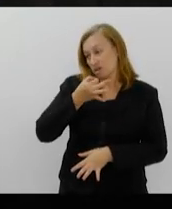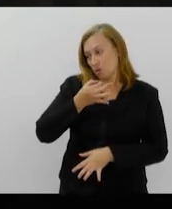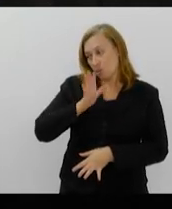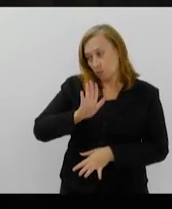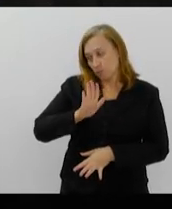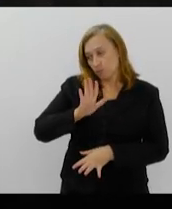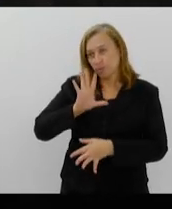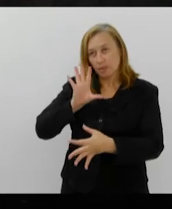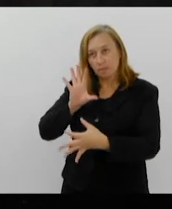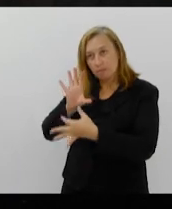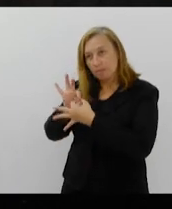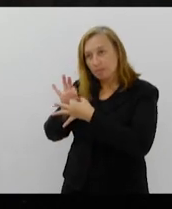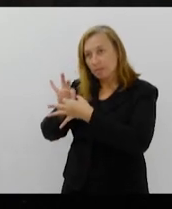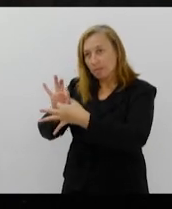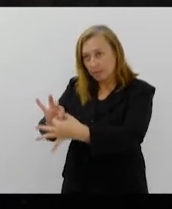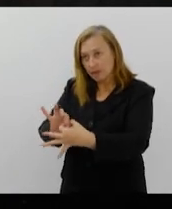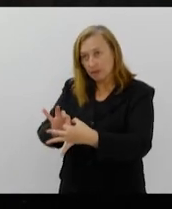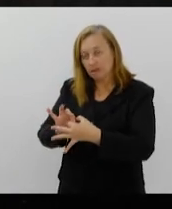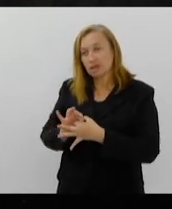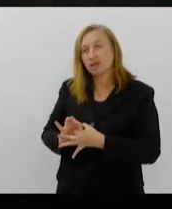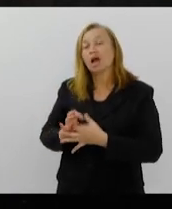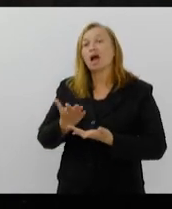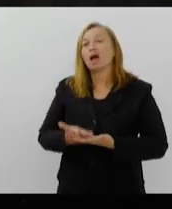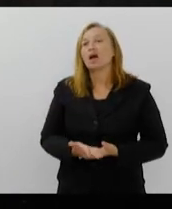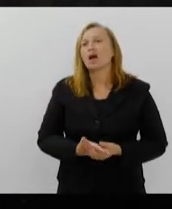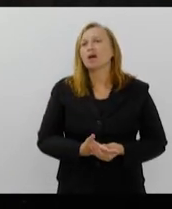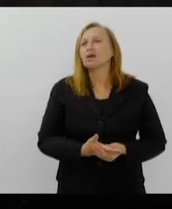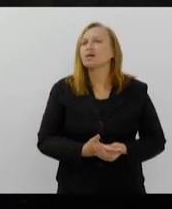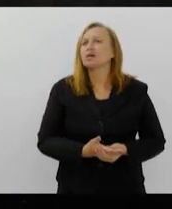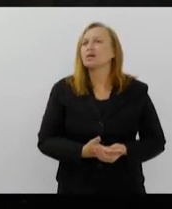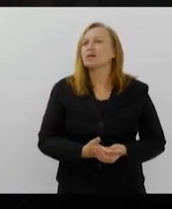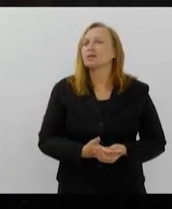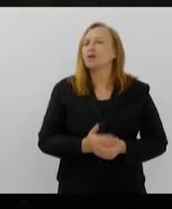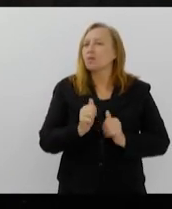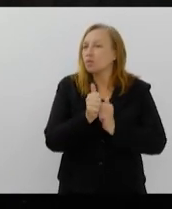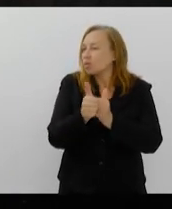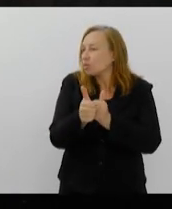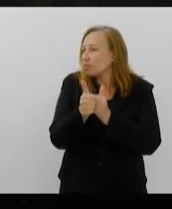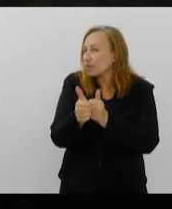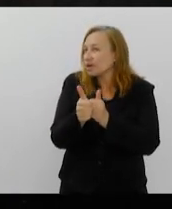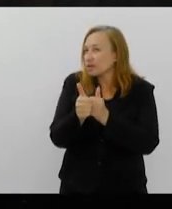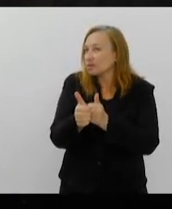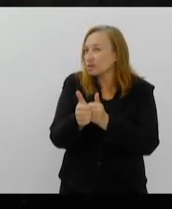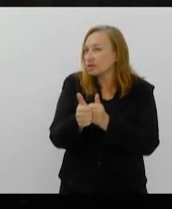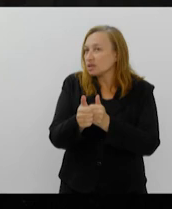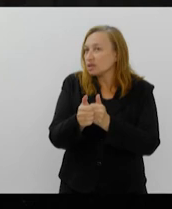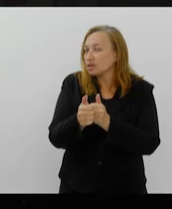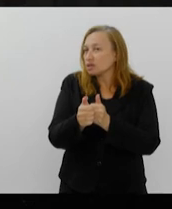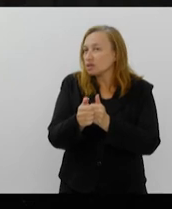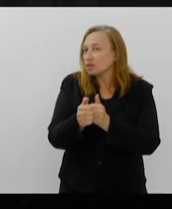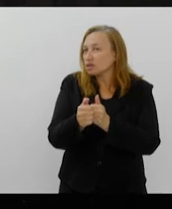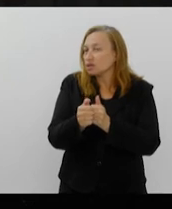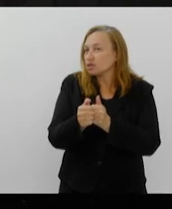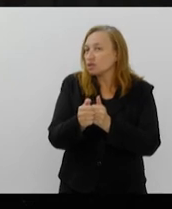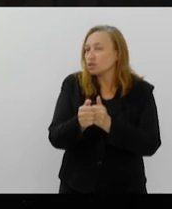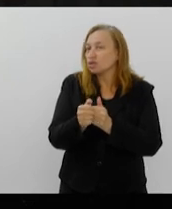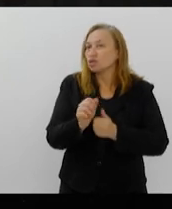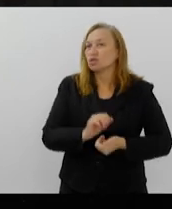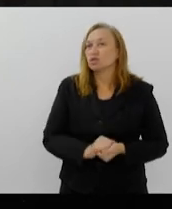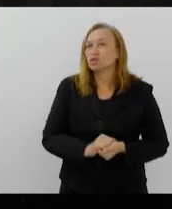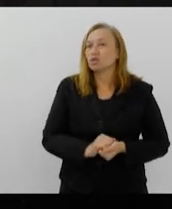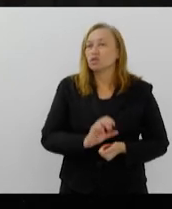da aderência, para que o acompanhamento não seja única e